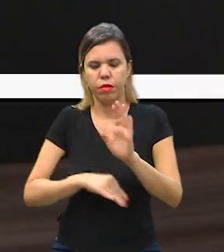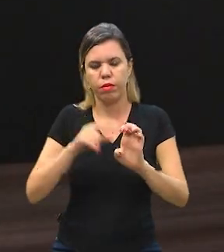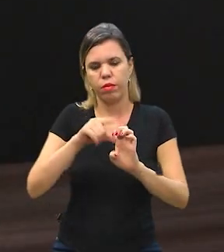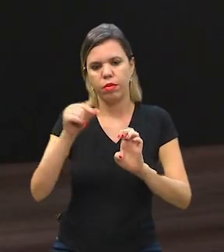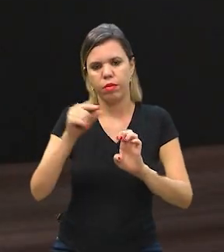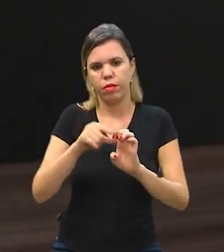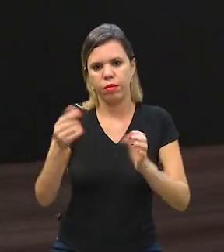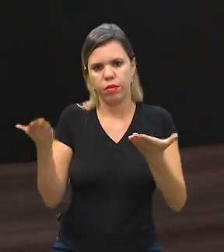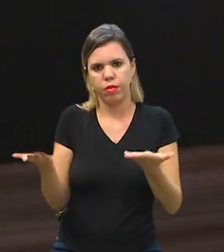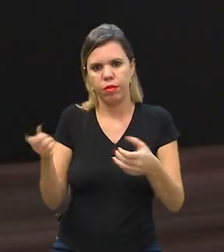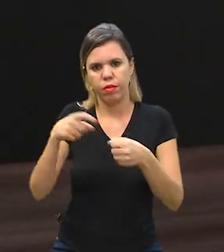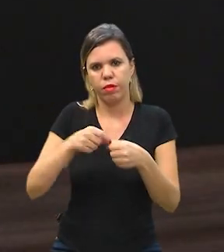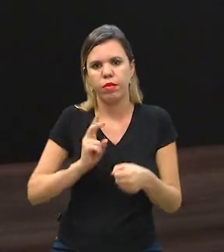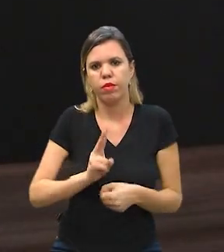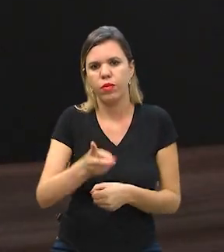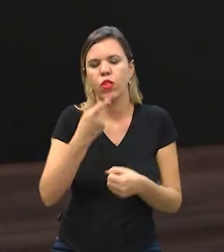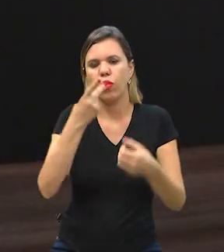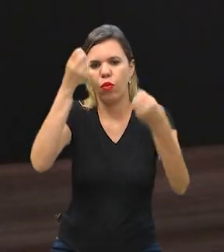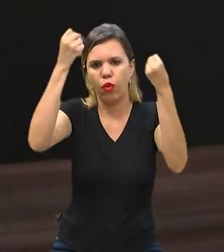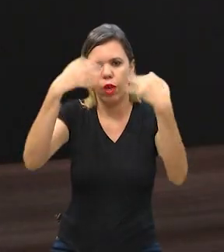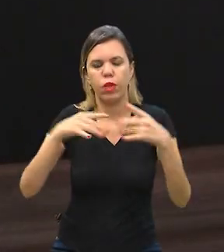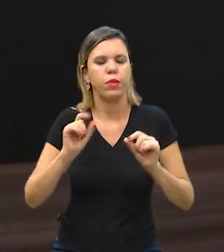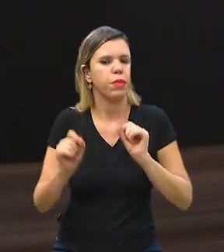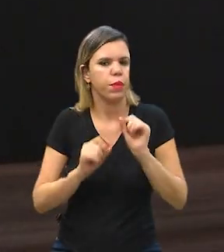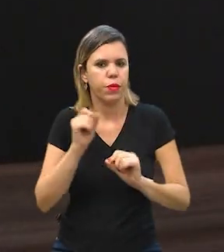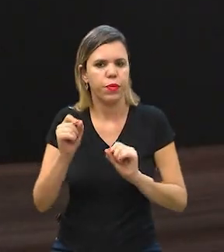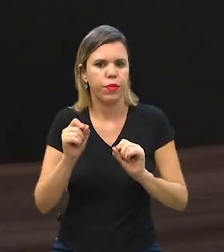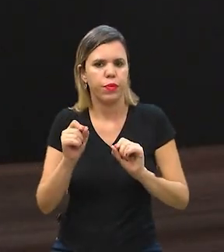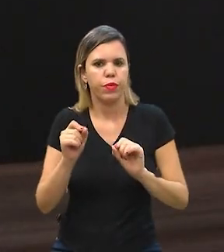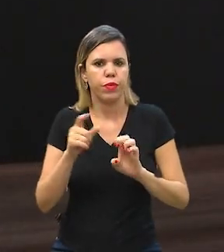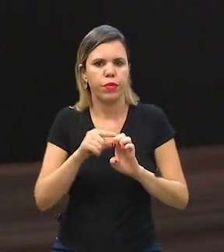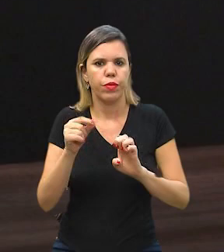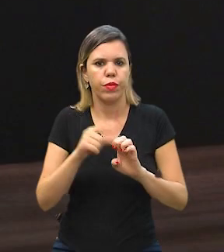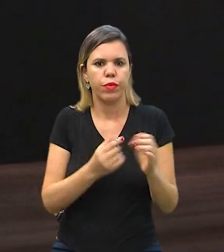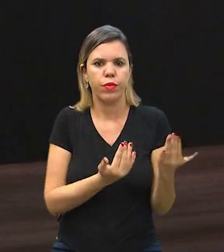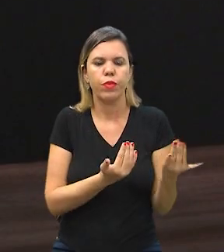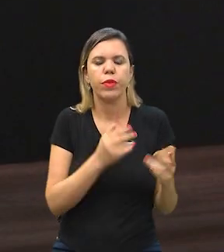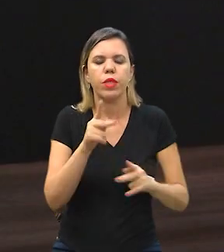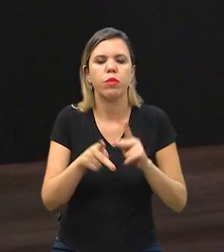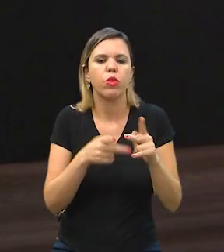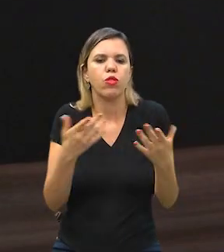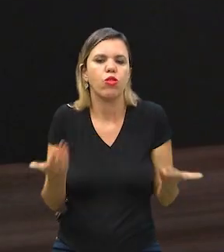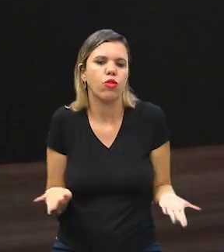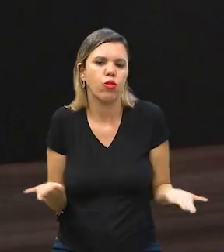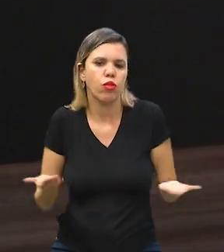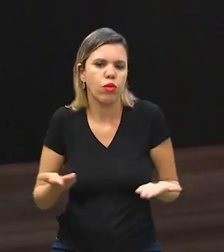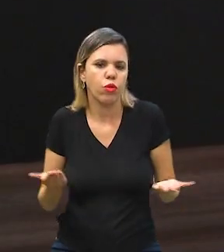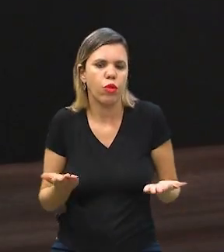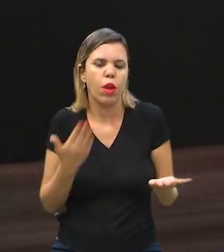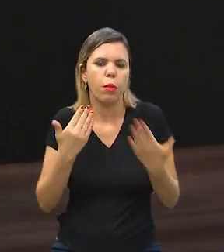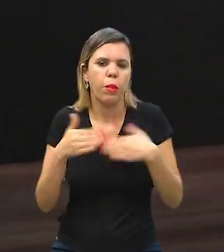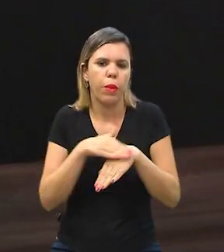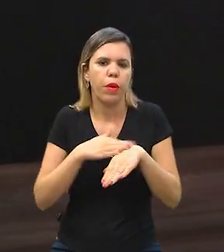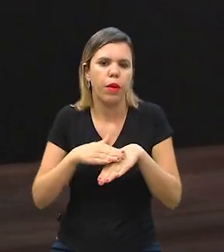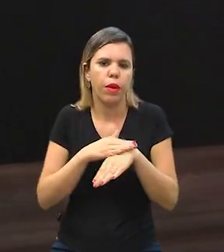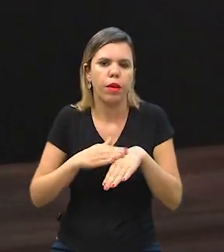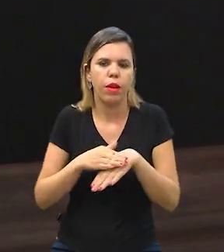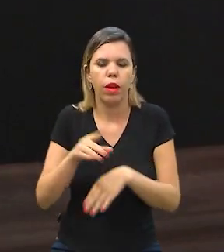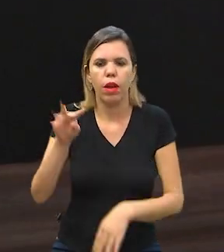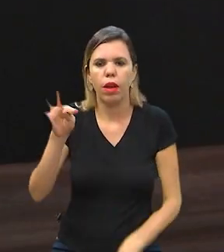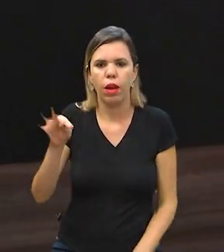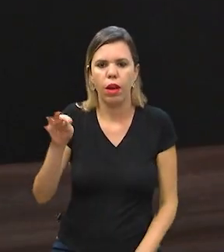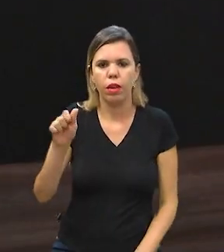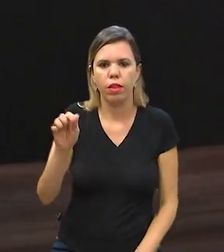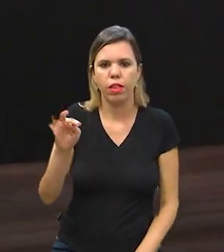Segundo bloco do Ser Empreendedor, e a gente continua falando sobre empreender na juventude. Agora o